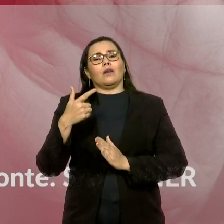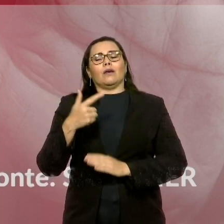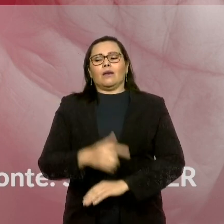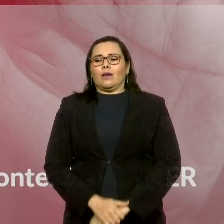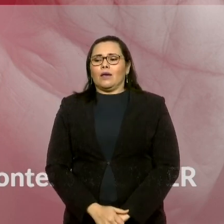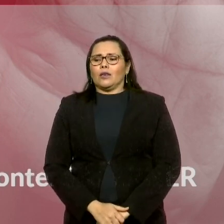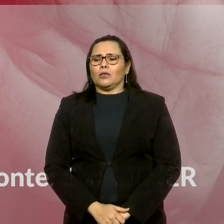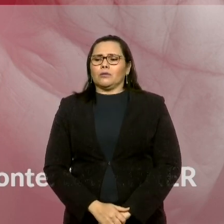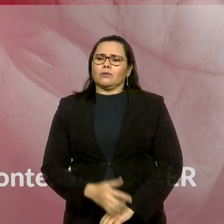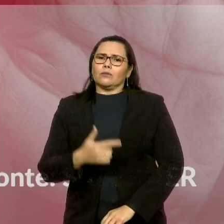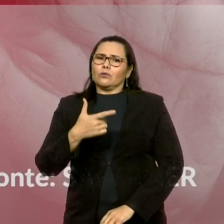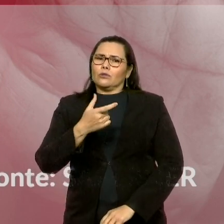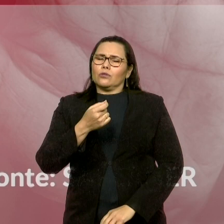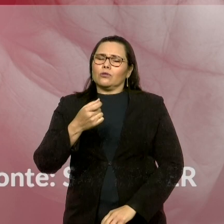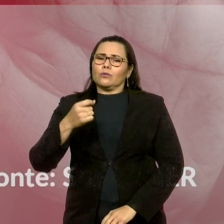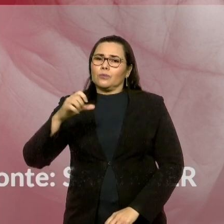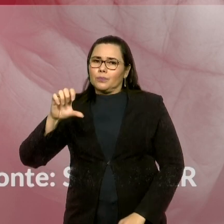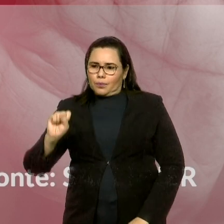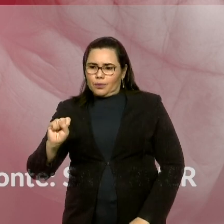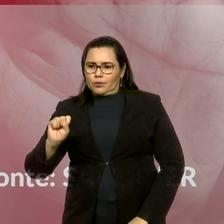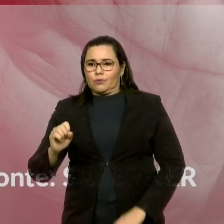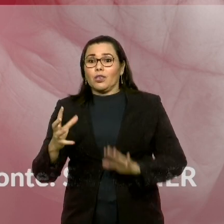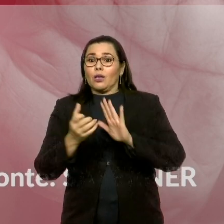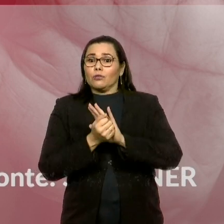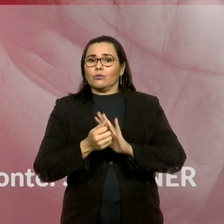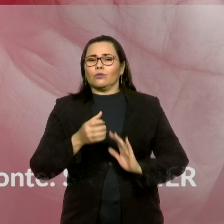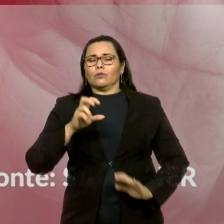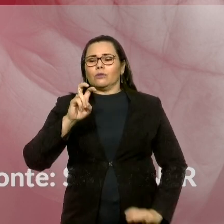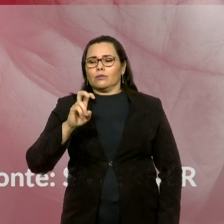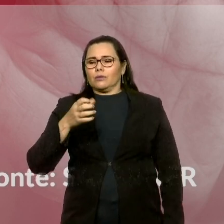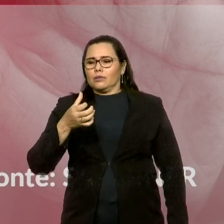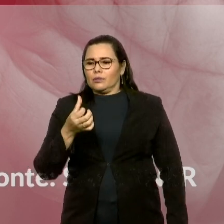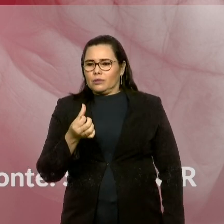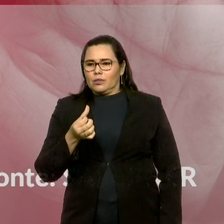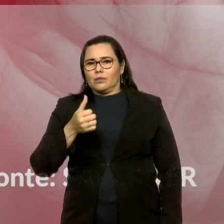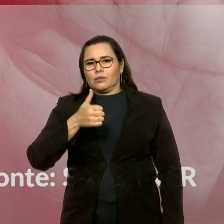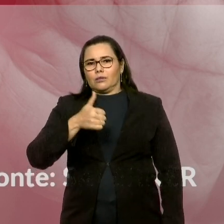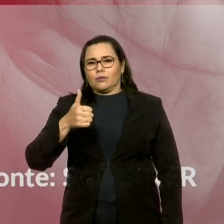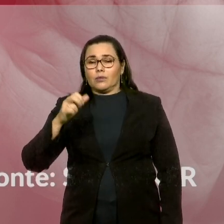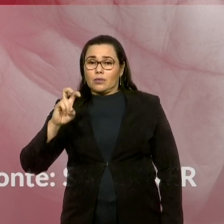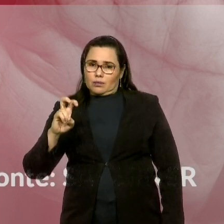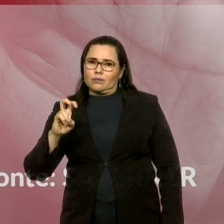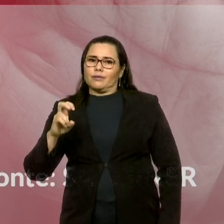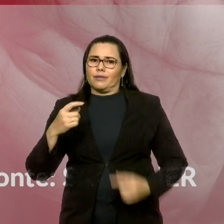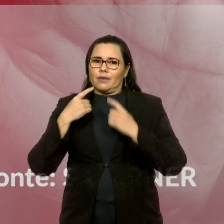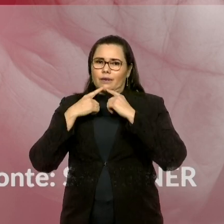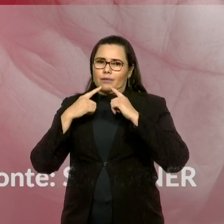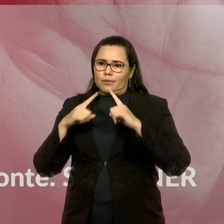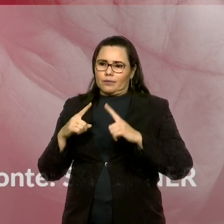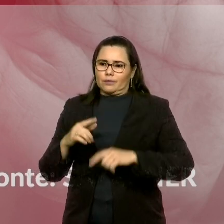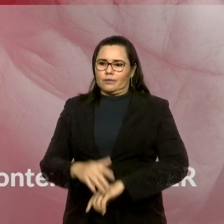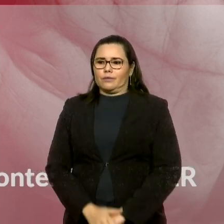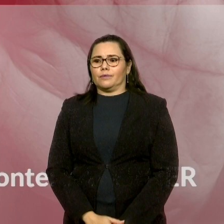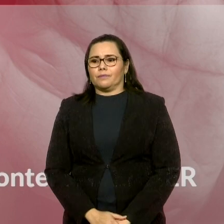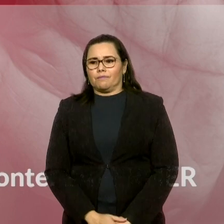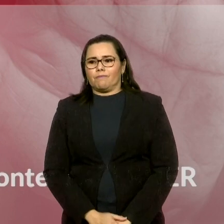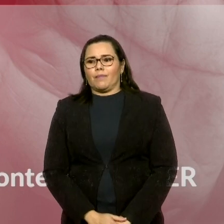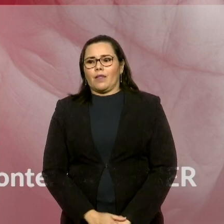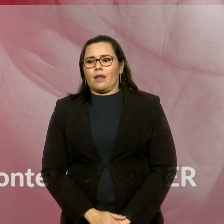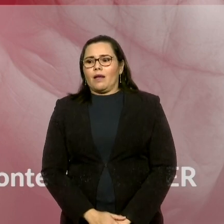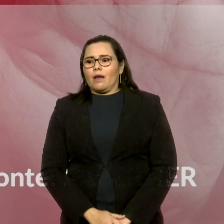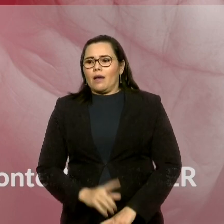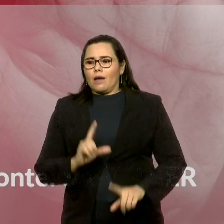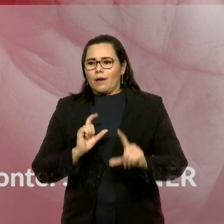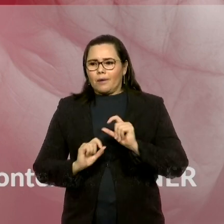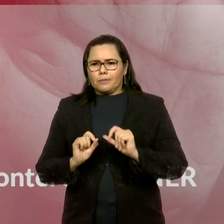registrado em 2008 que tiveram 56.11 denúncias os dados são da organização